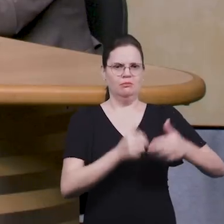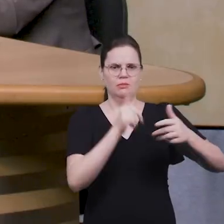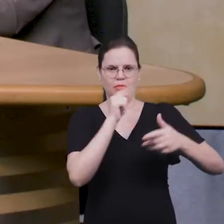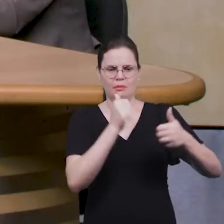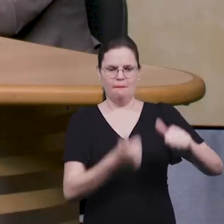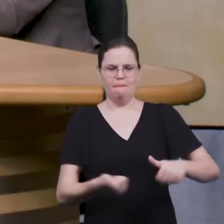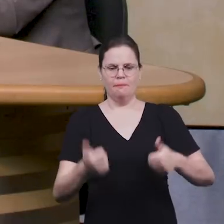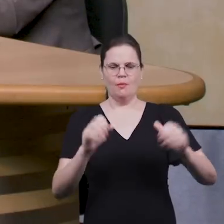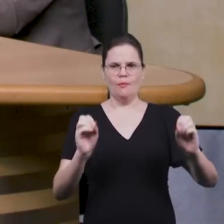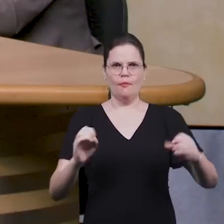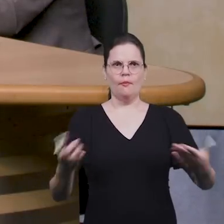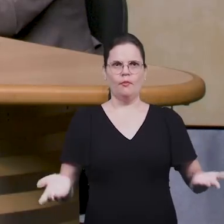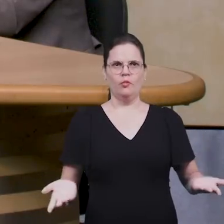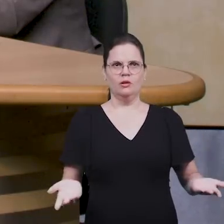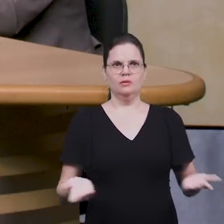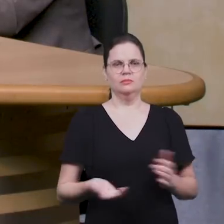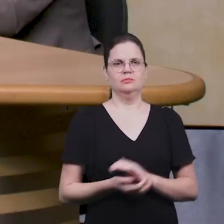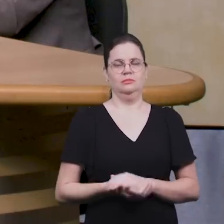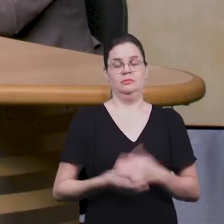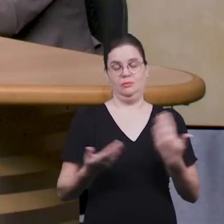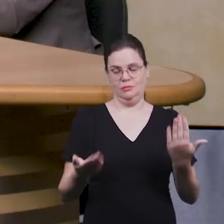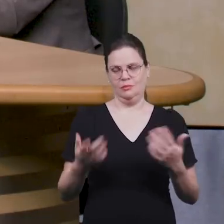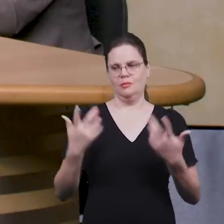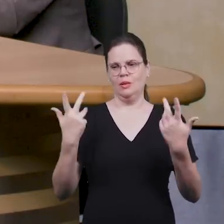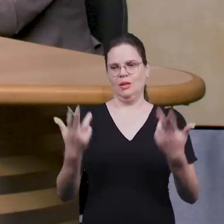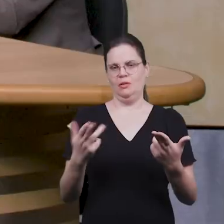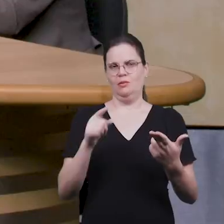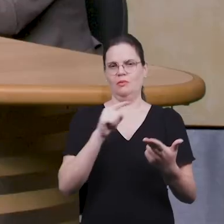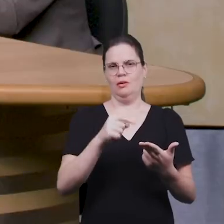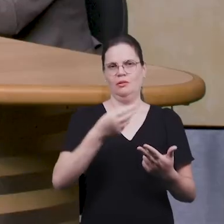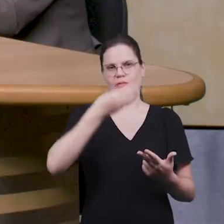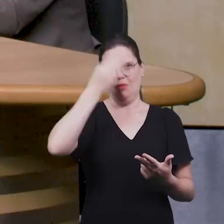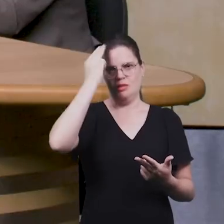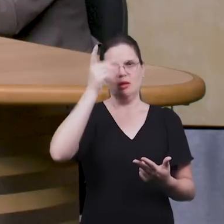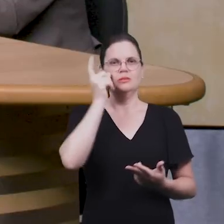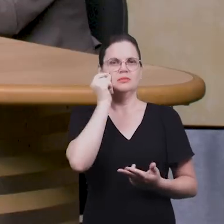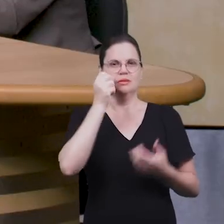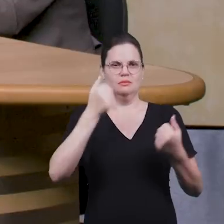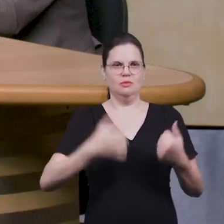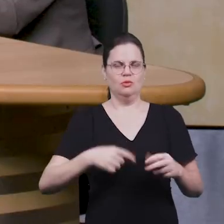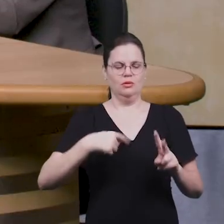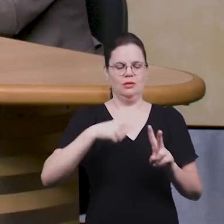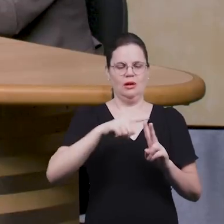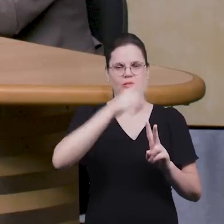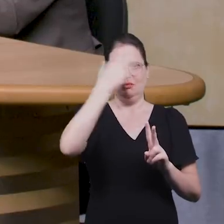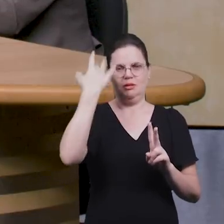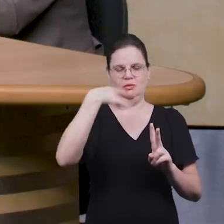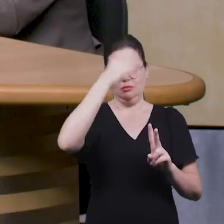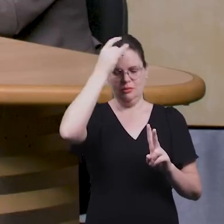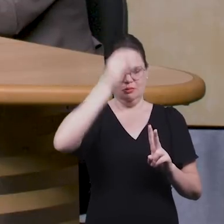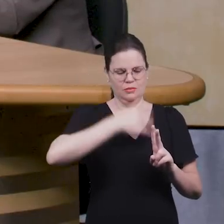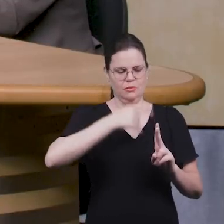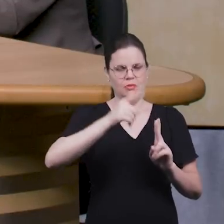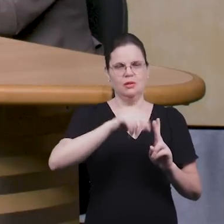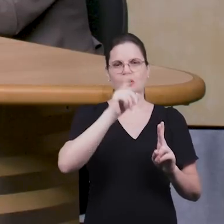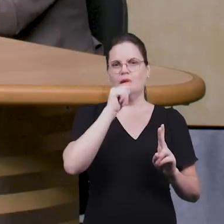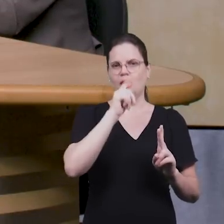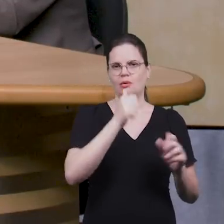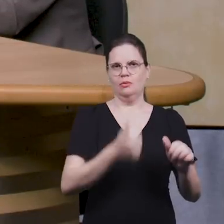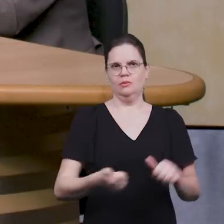linha com o que o Marcelo disse, do que é o batismo nas águas, o que é o batismo com o Espírito